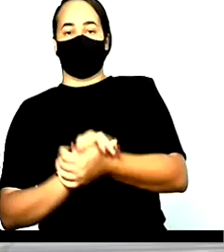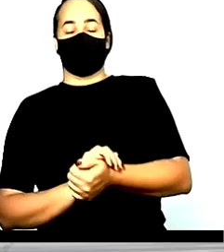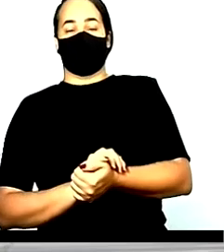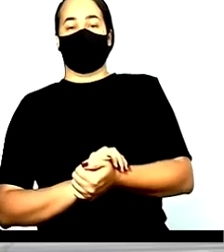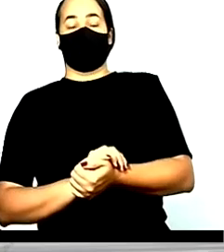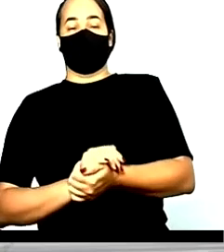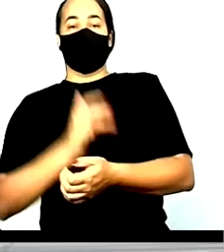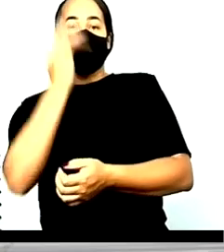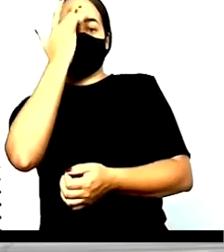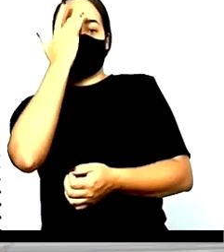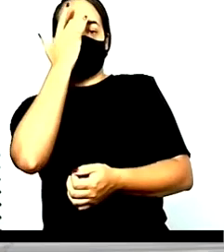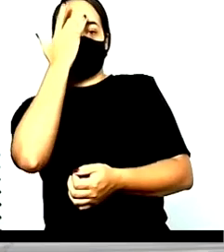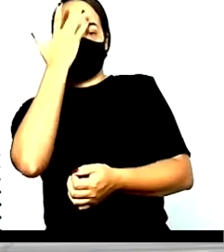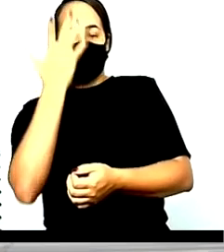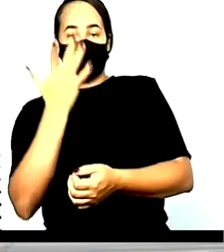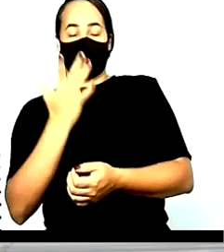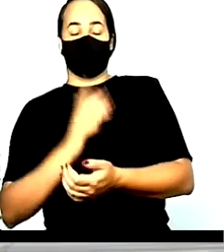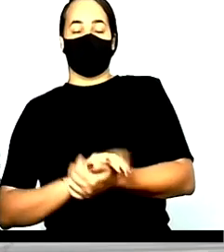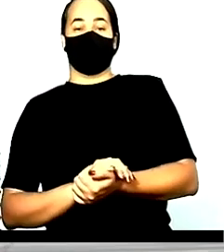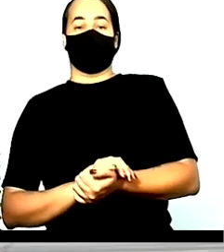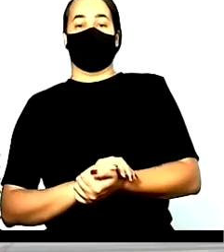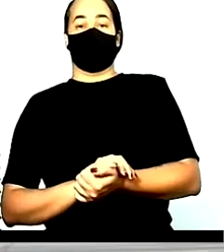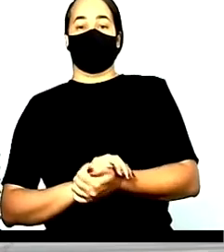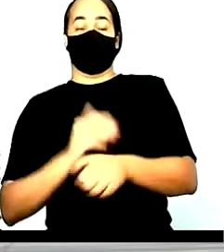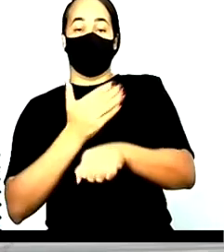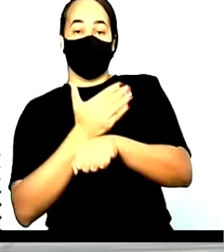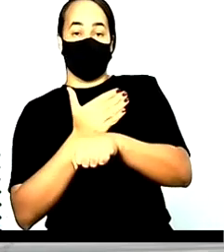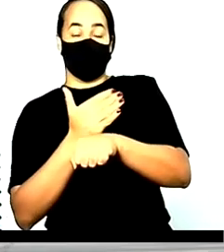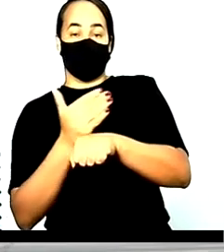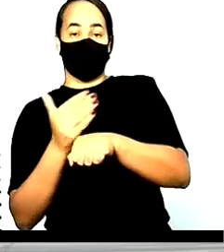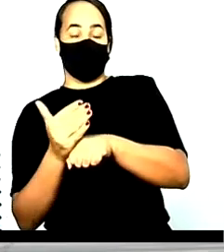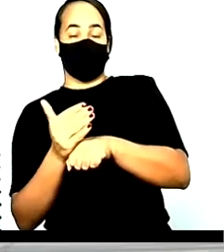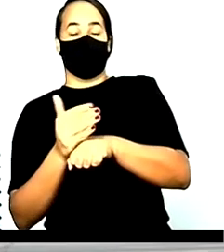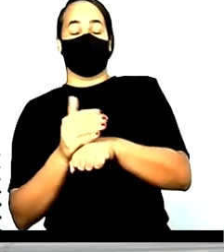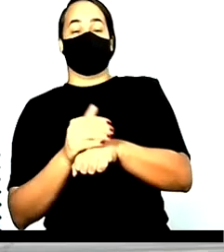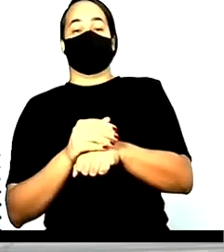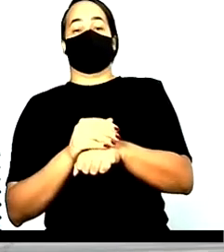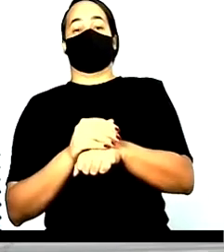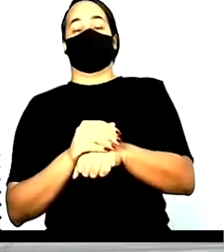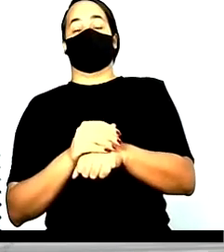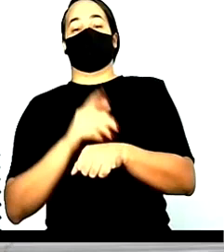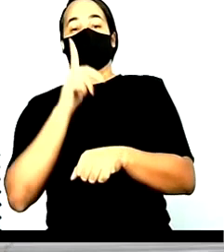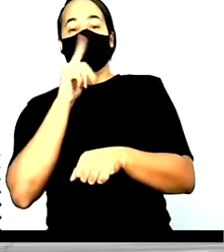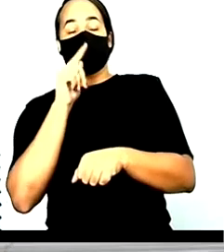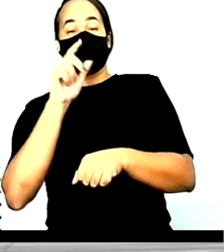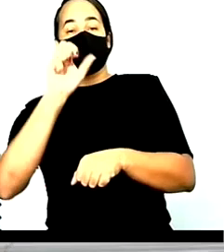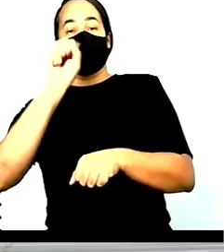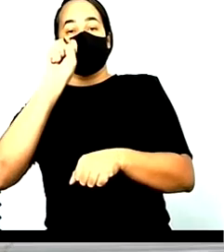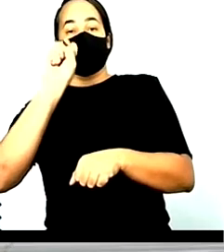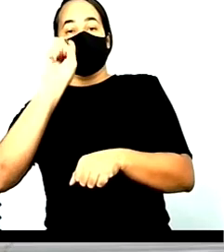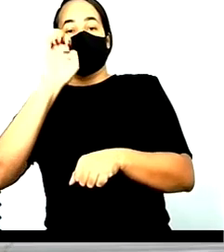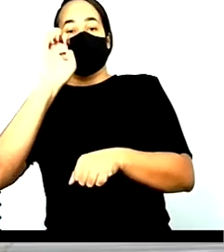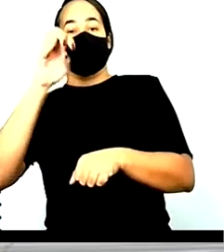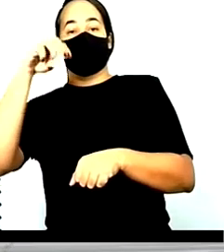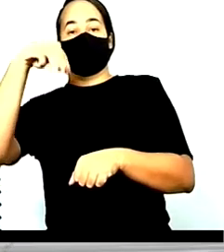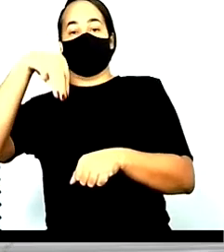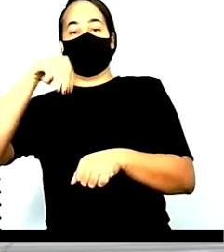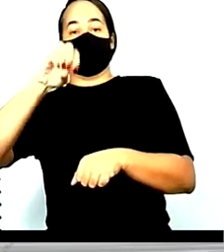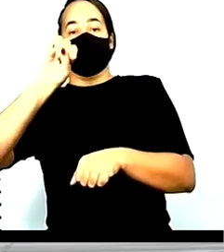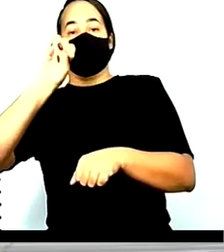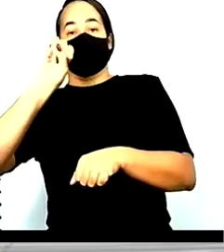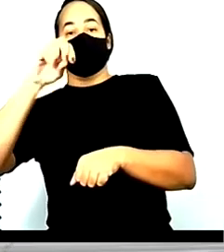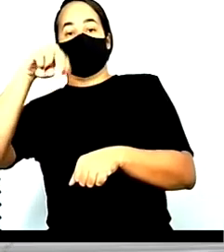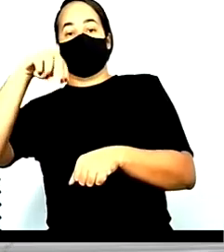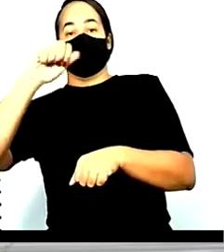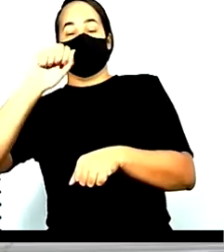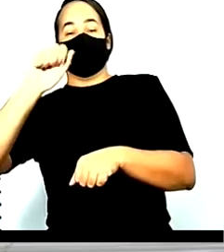passagem na uretra. O líquido seminal, ele também ajuda a neutralizar a acidez da vagina durante a